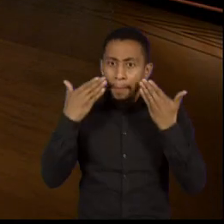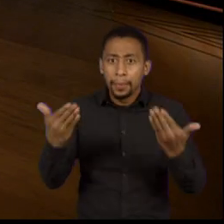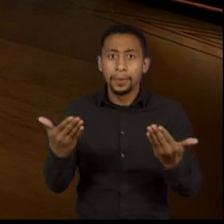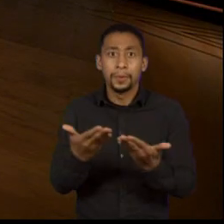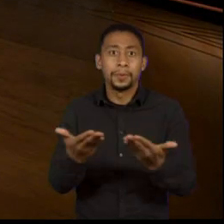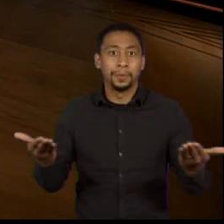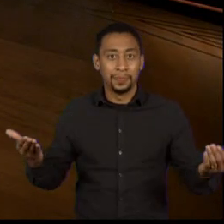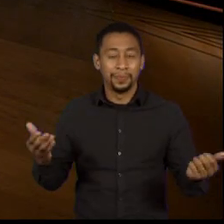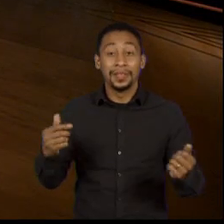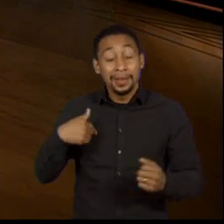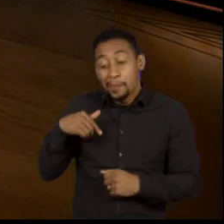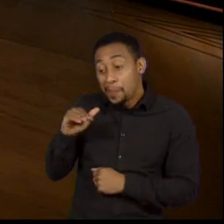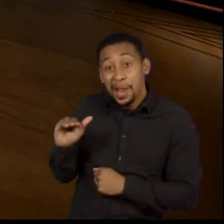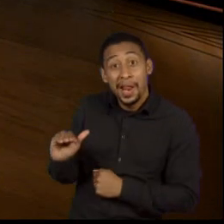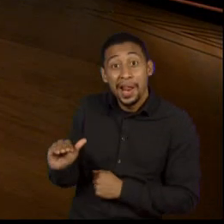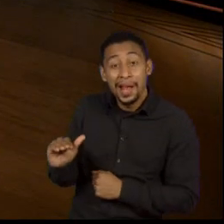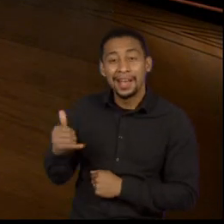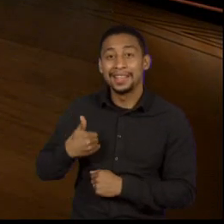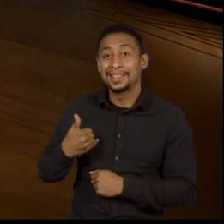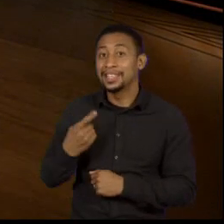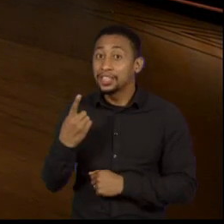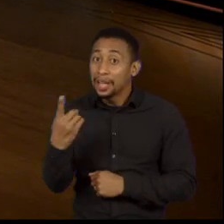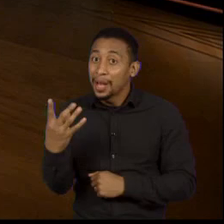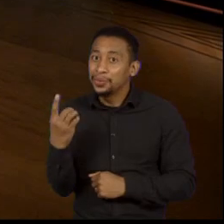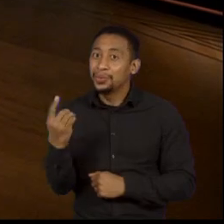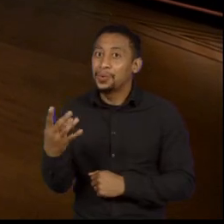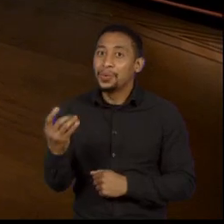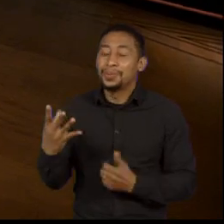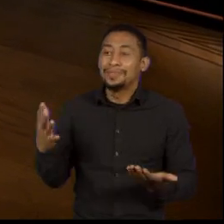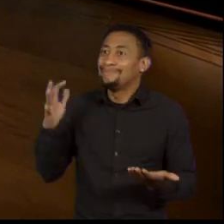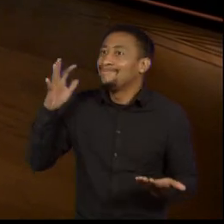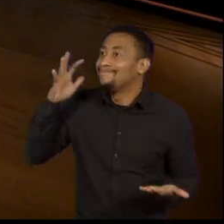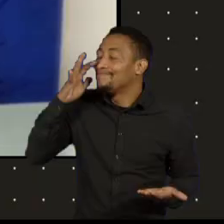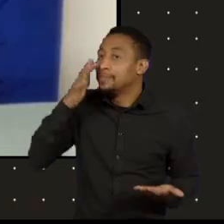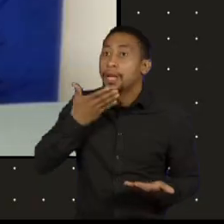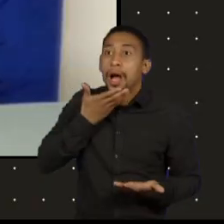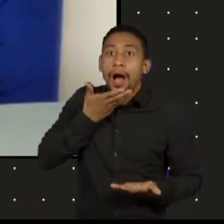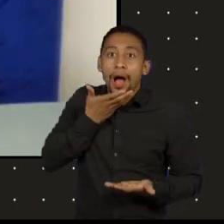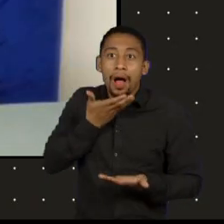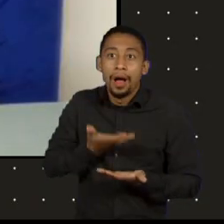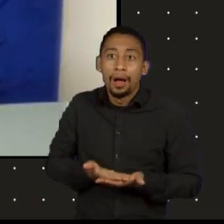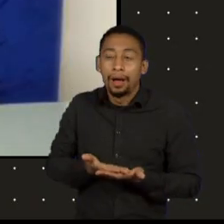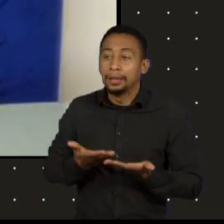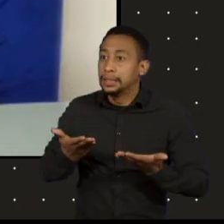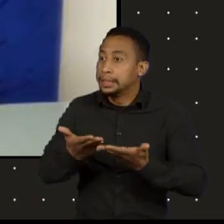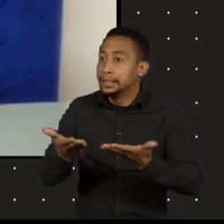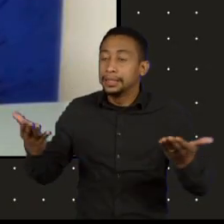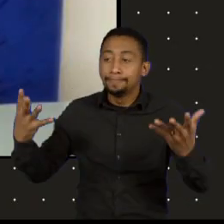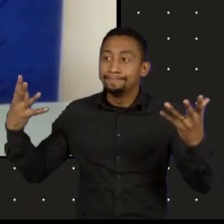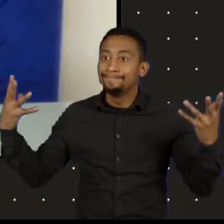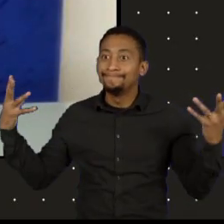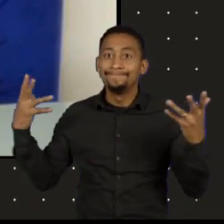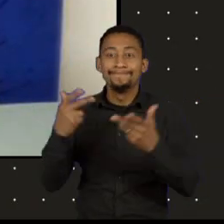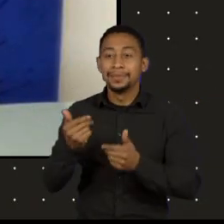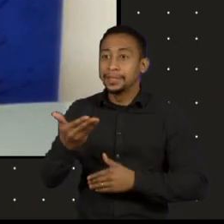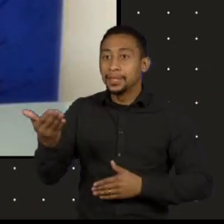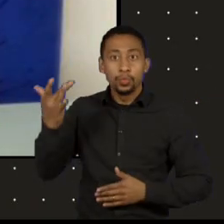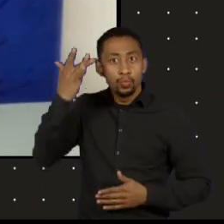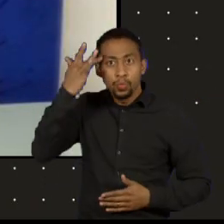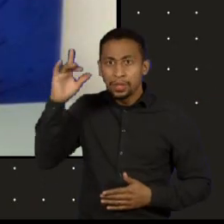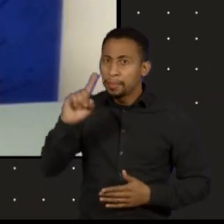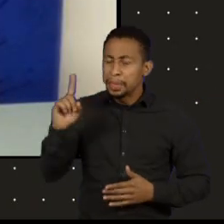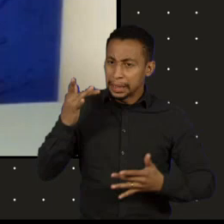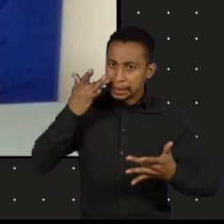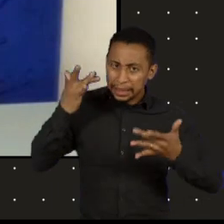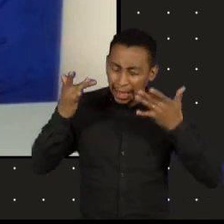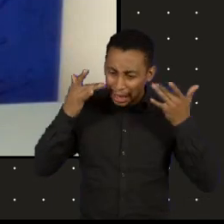Eu era pirralha, eu tinha uns 14 anos e fiquei boca aberta com tamanha beleza. Não sabia que era possível